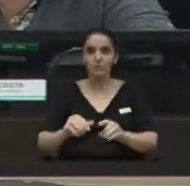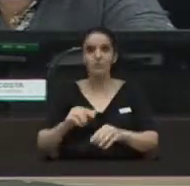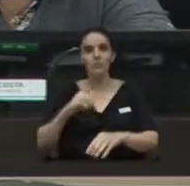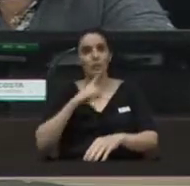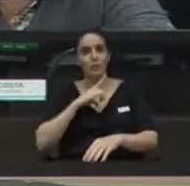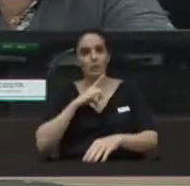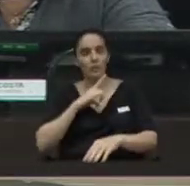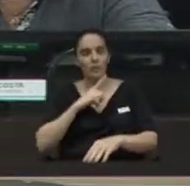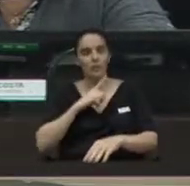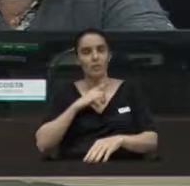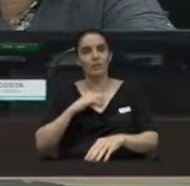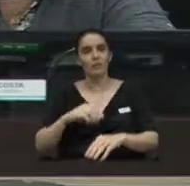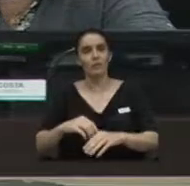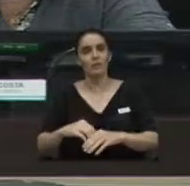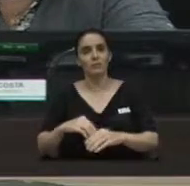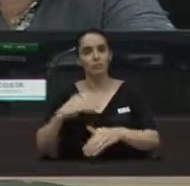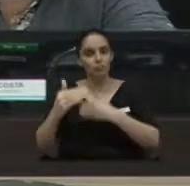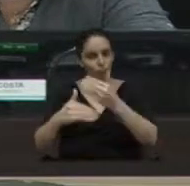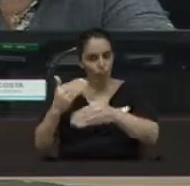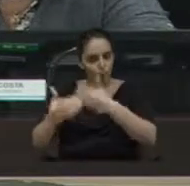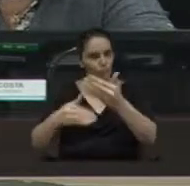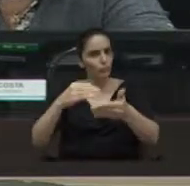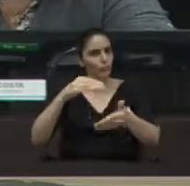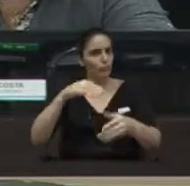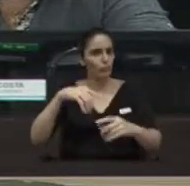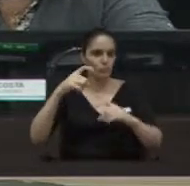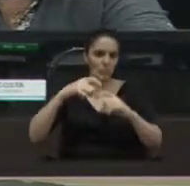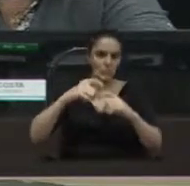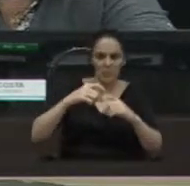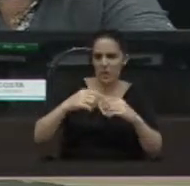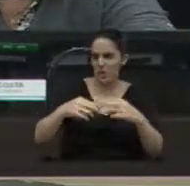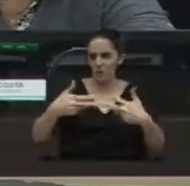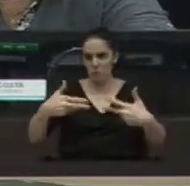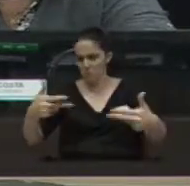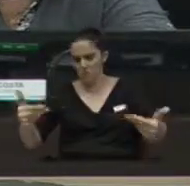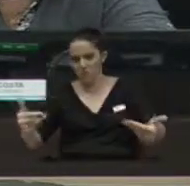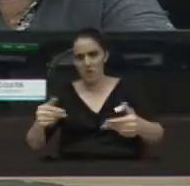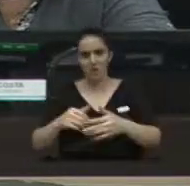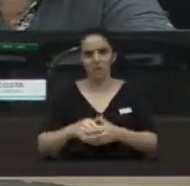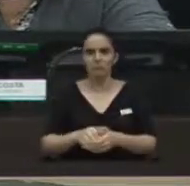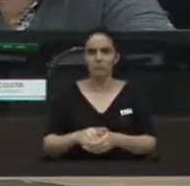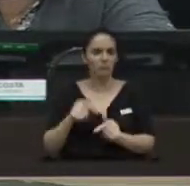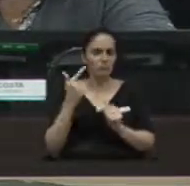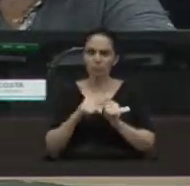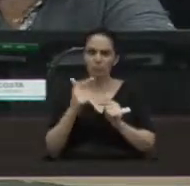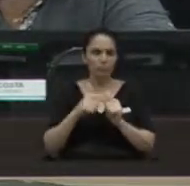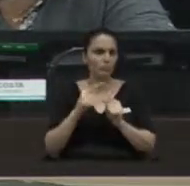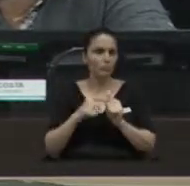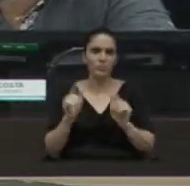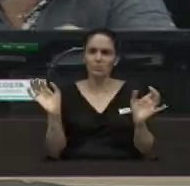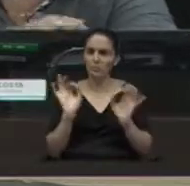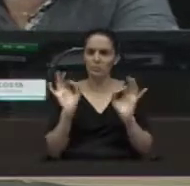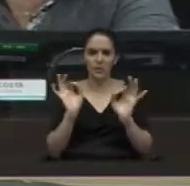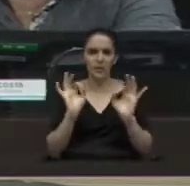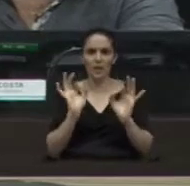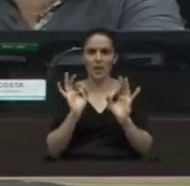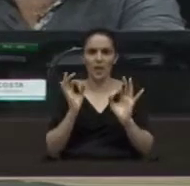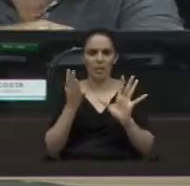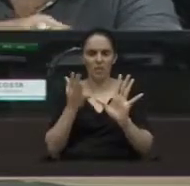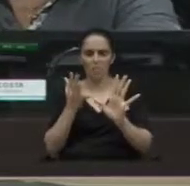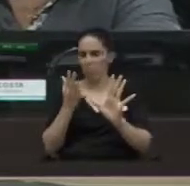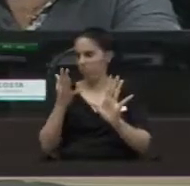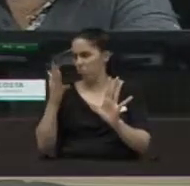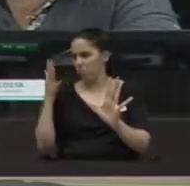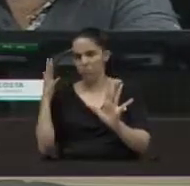de continuar fazendo seus outros tratamentos. Então, isso não vai ferir nenhum princípio ou nenhuma fila de espera